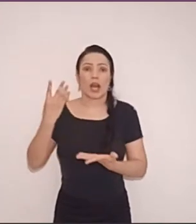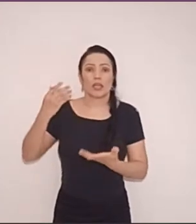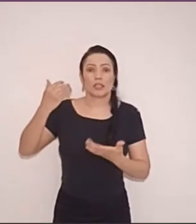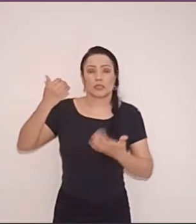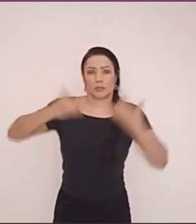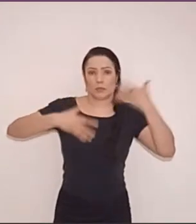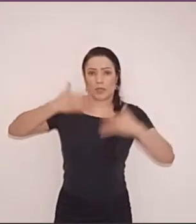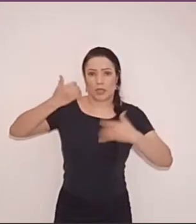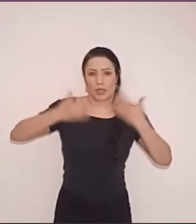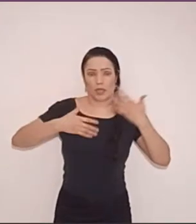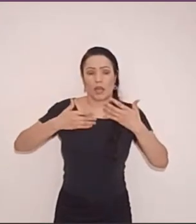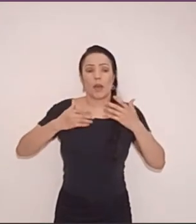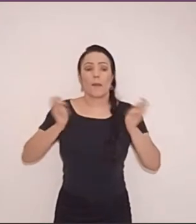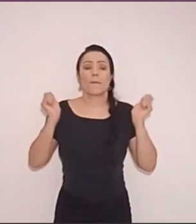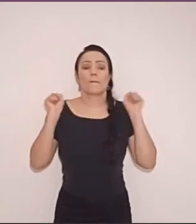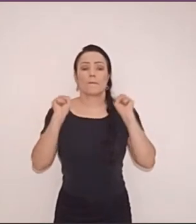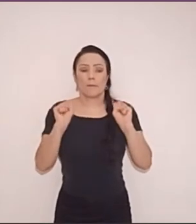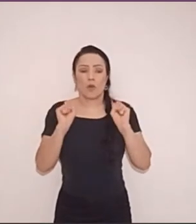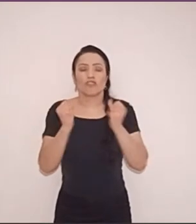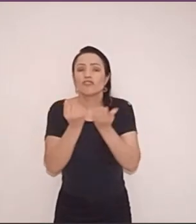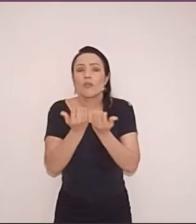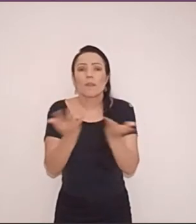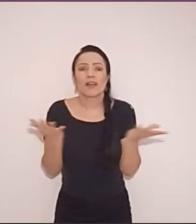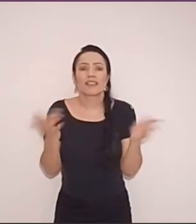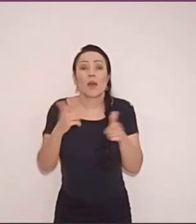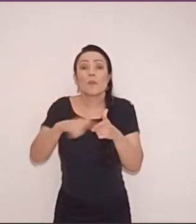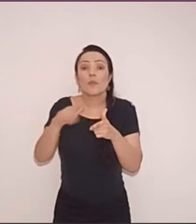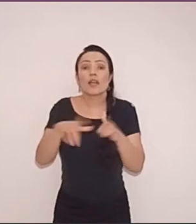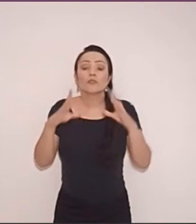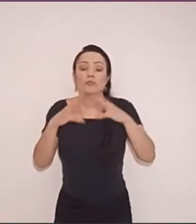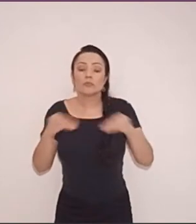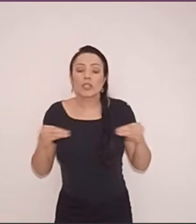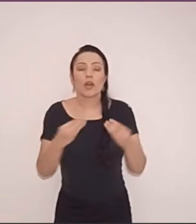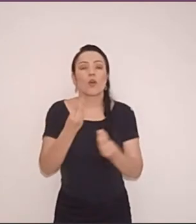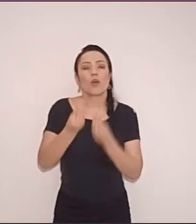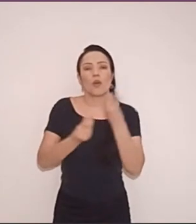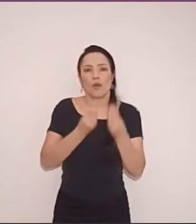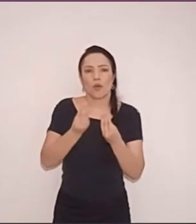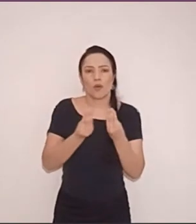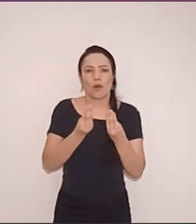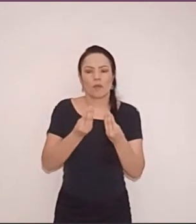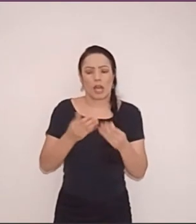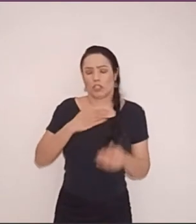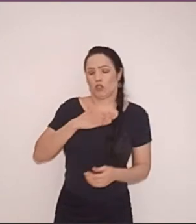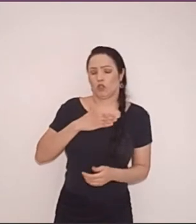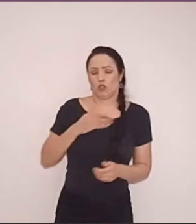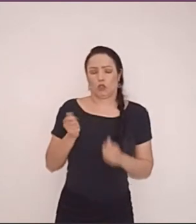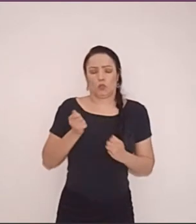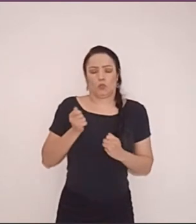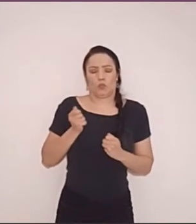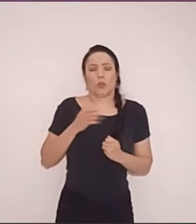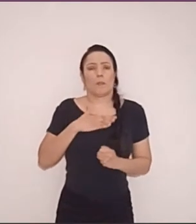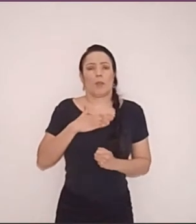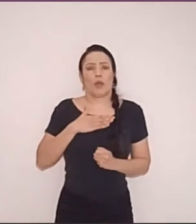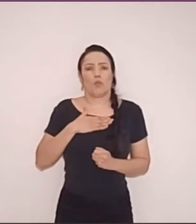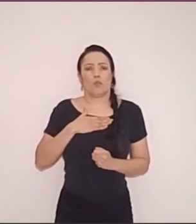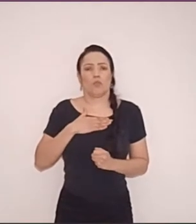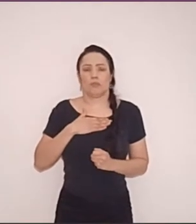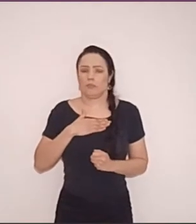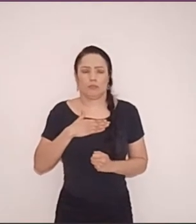a gente possa compartilhar soluções mais do que monopoliza soluções esse movimento